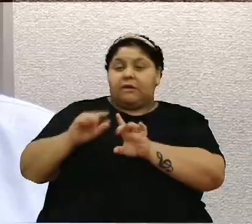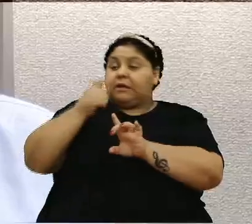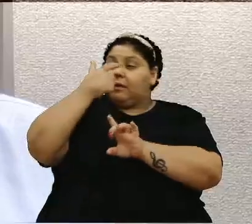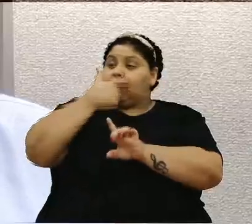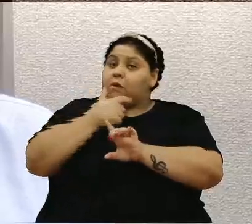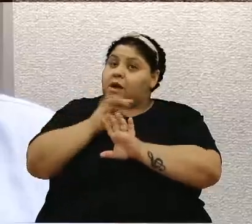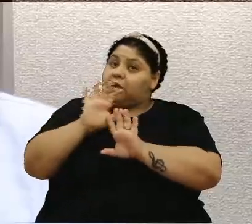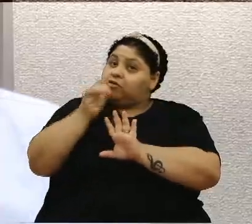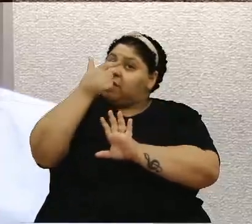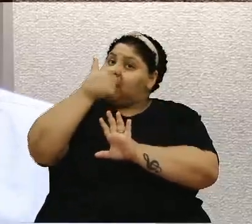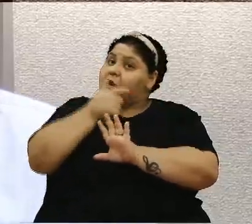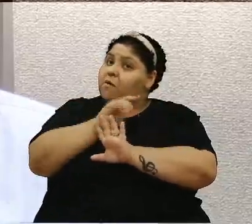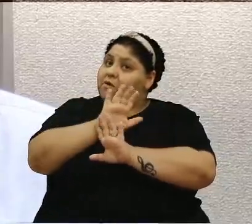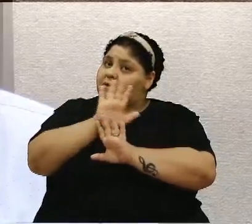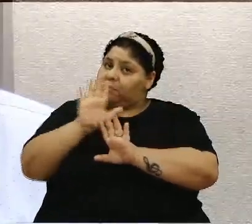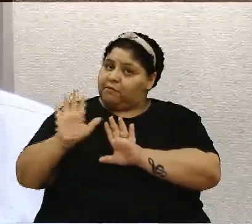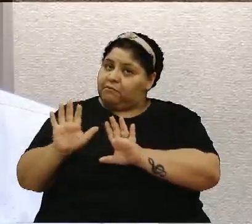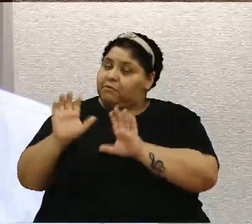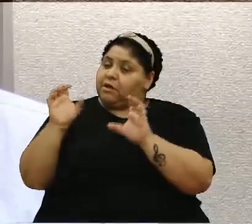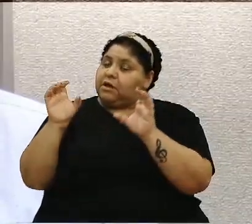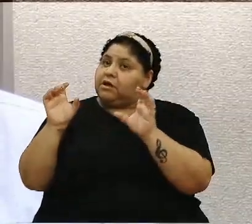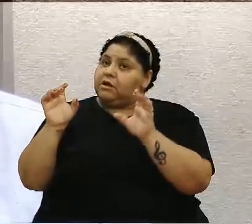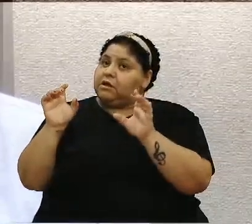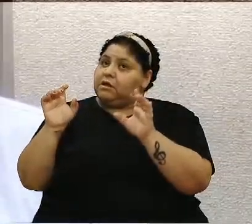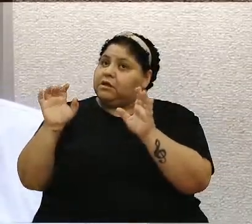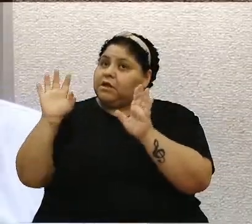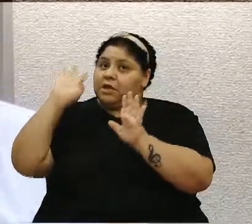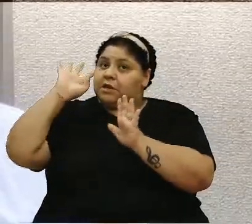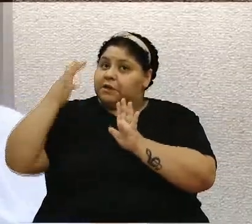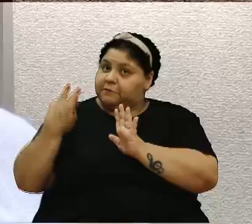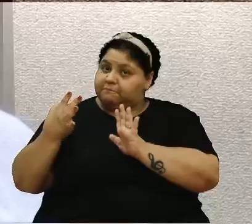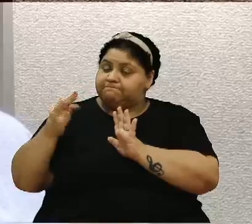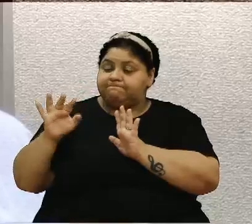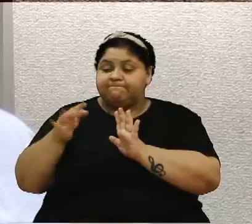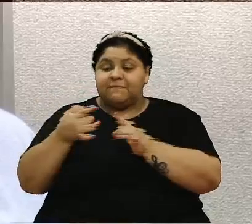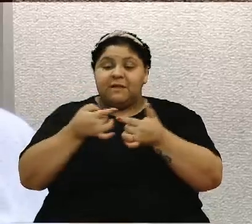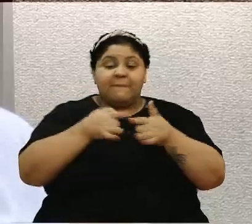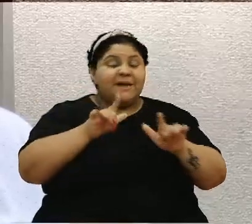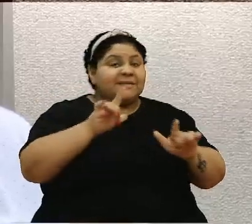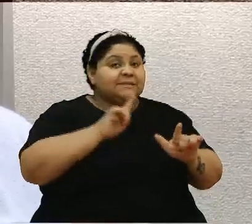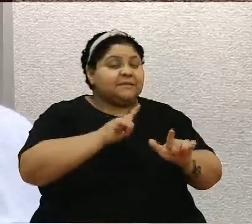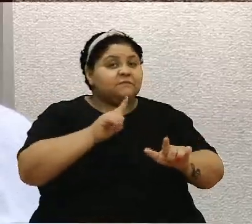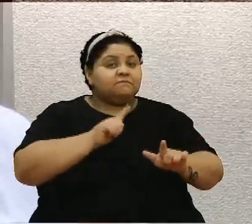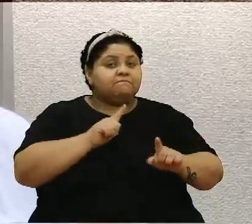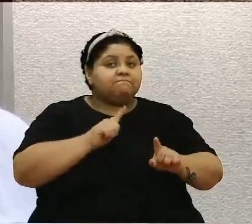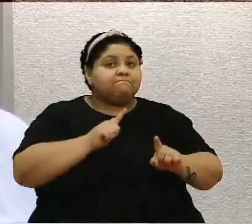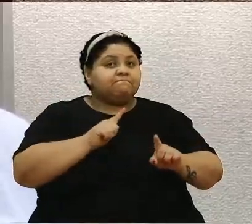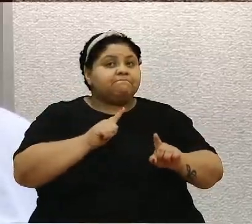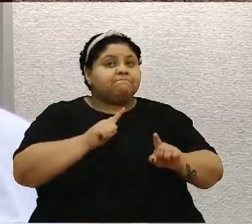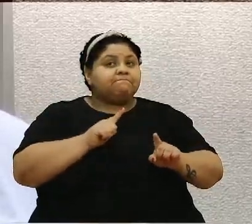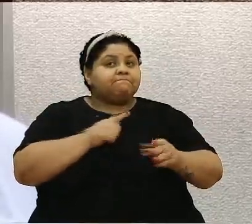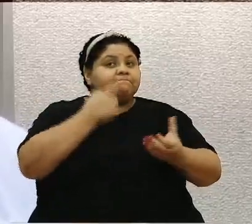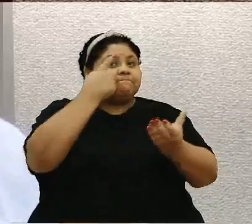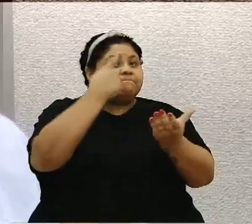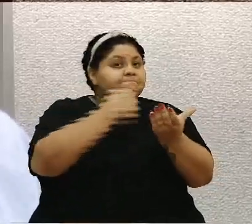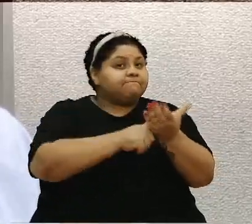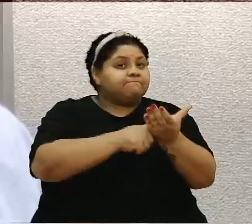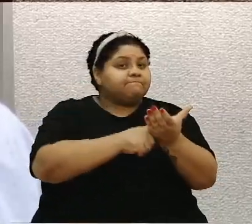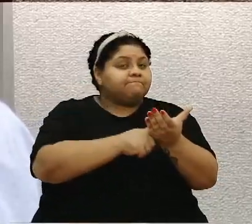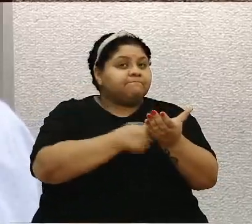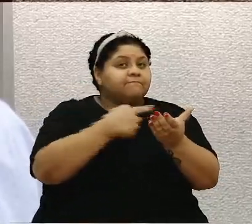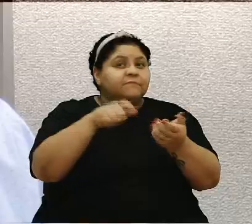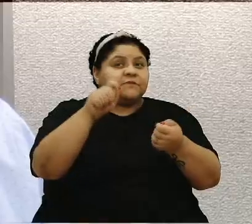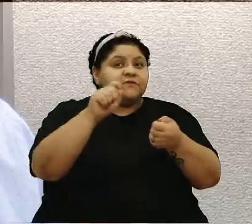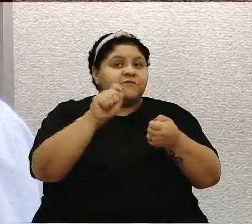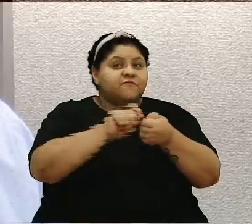parece que será resolvido em partes, né? Só que nós temos que entrar num acordo com eles que a gente faz